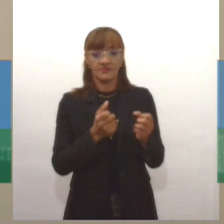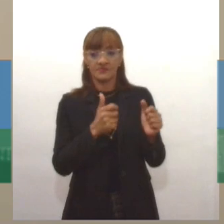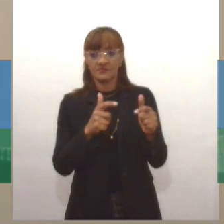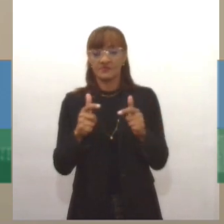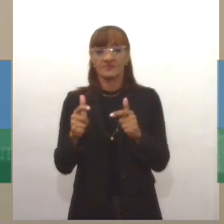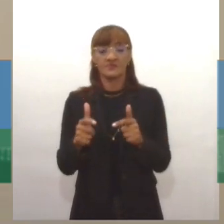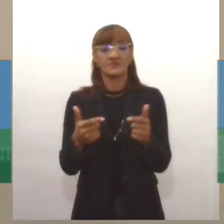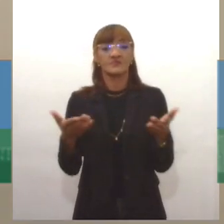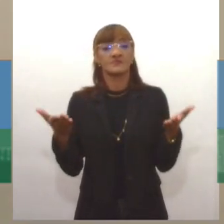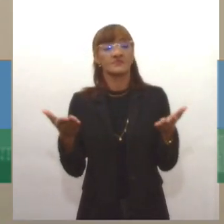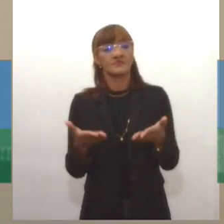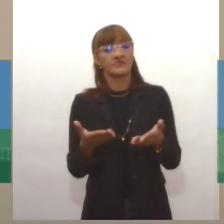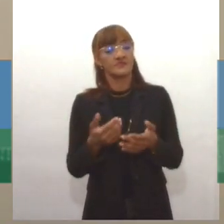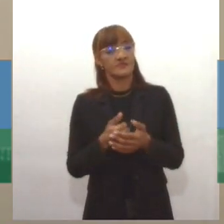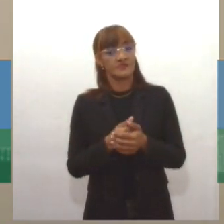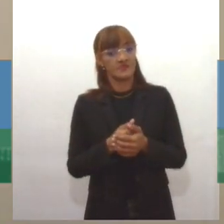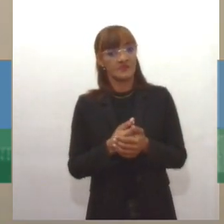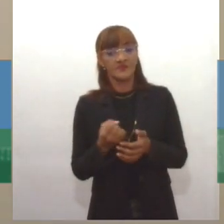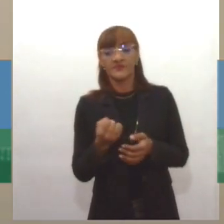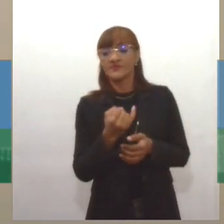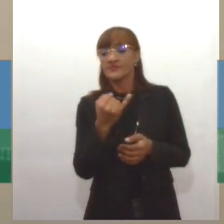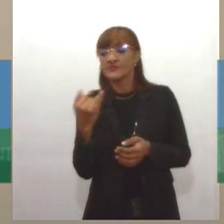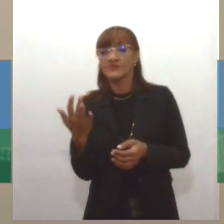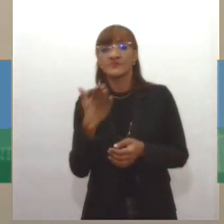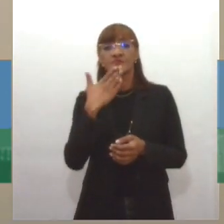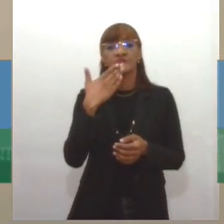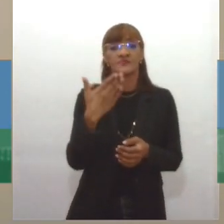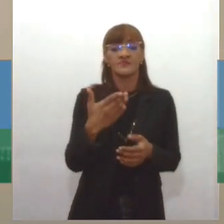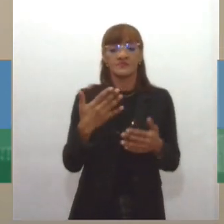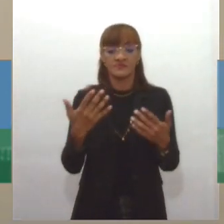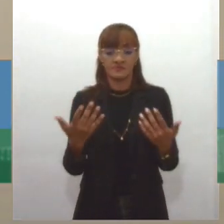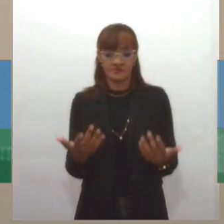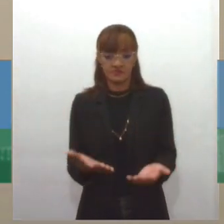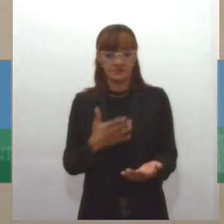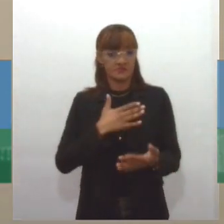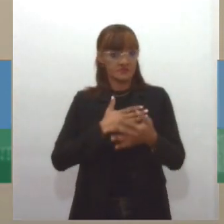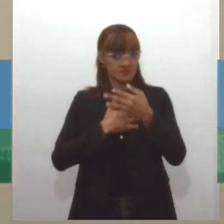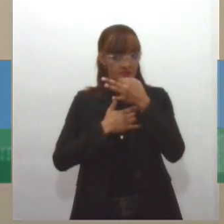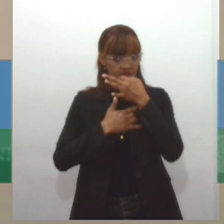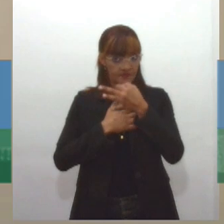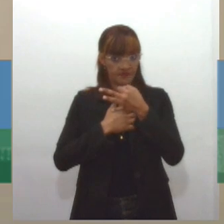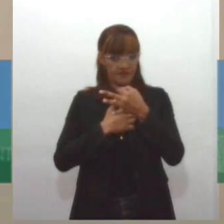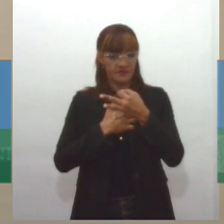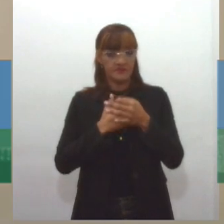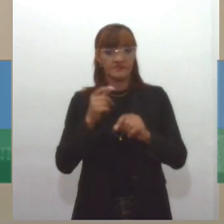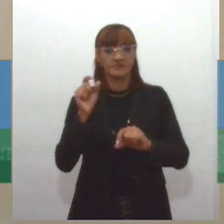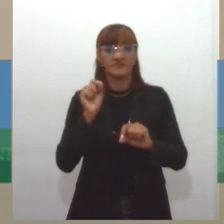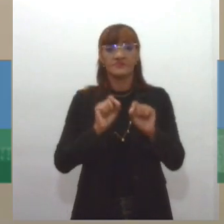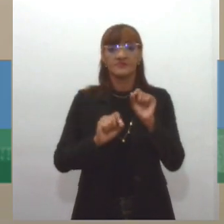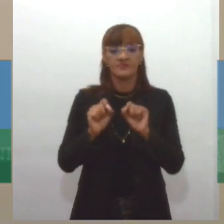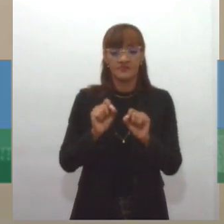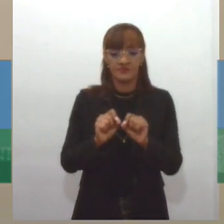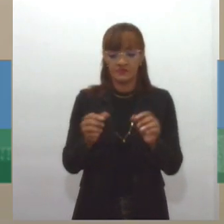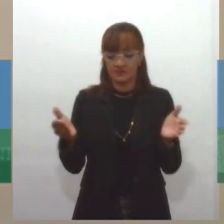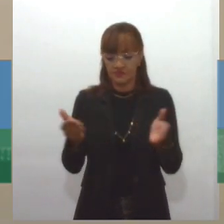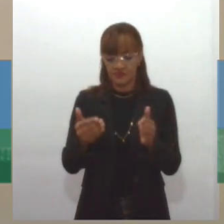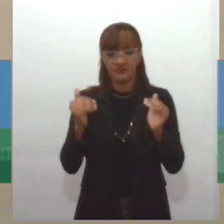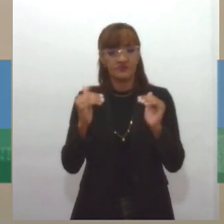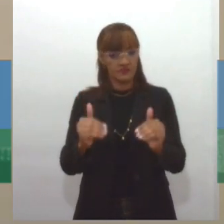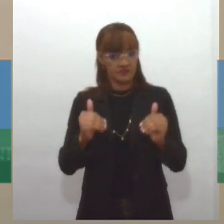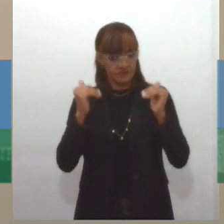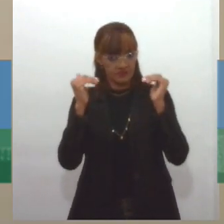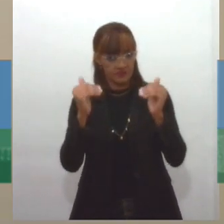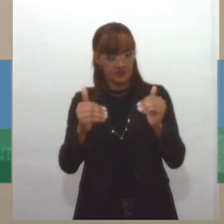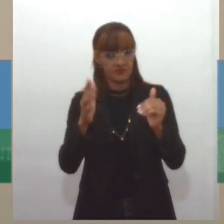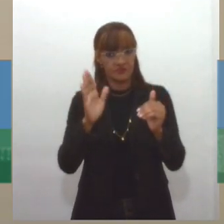as demandas? O que se evoluiu? Na minha avaliação, se evoluiu muito. Hoje, os gestores municipais de norte a sul